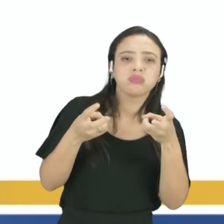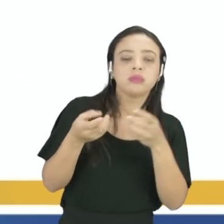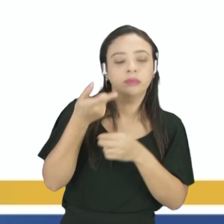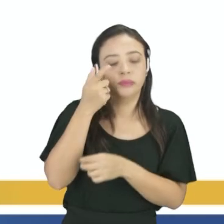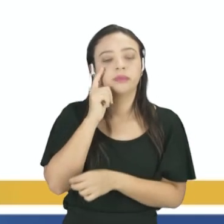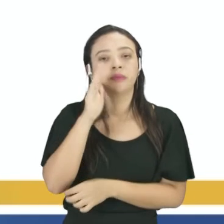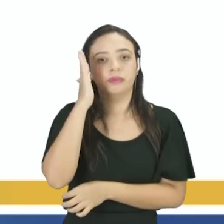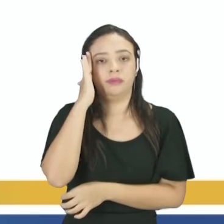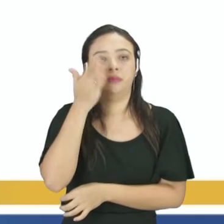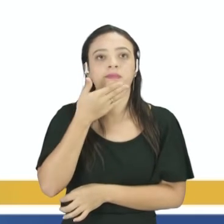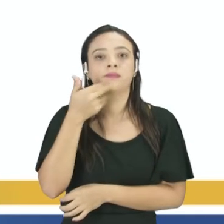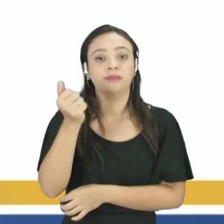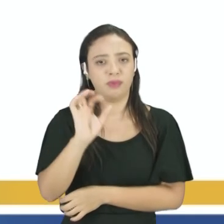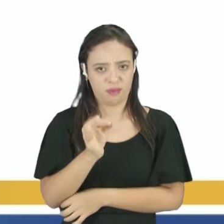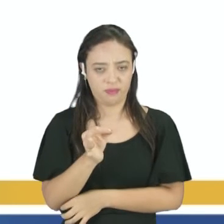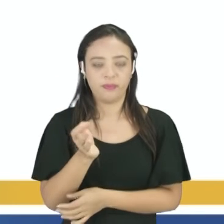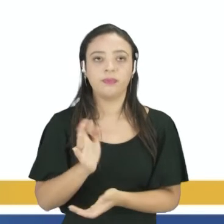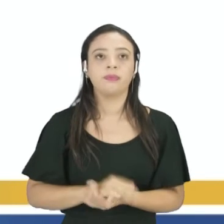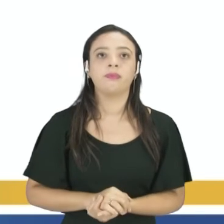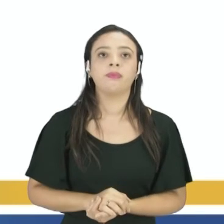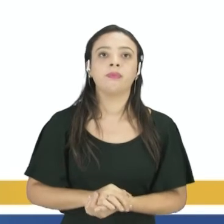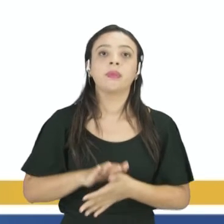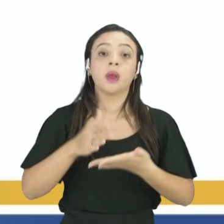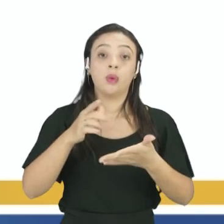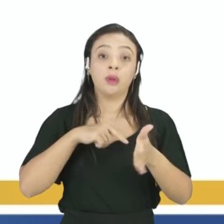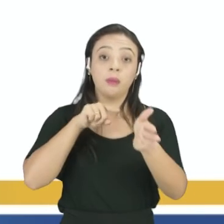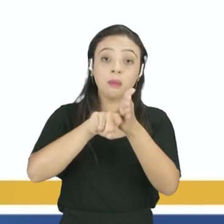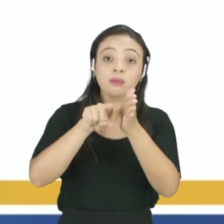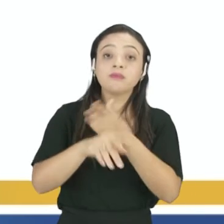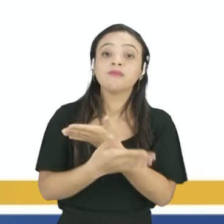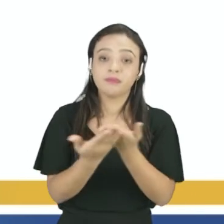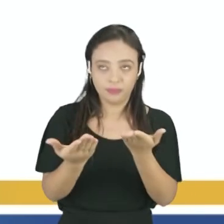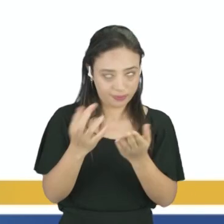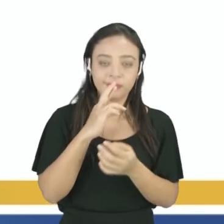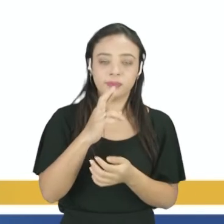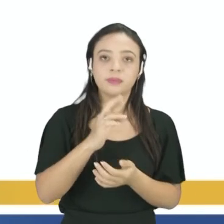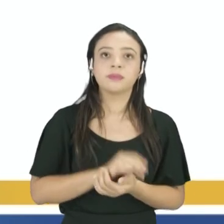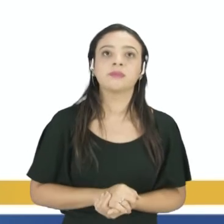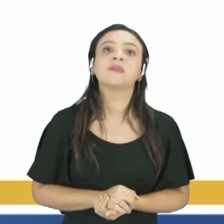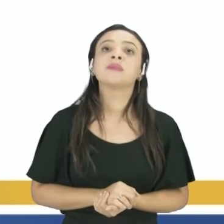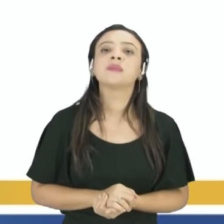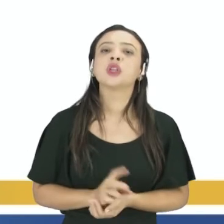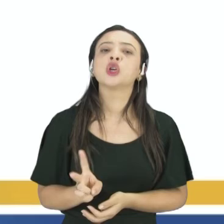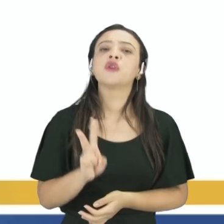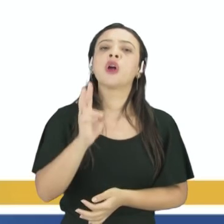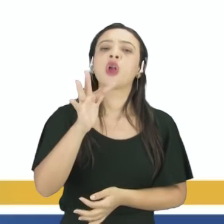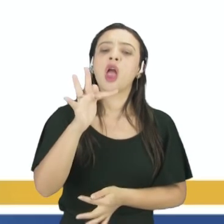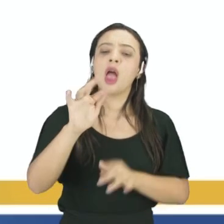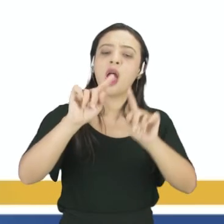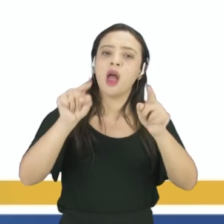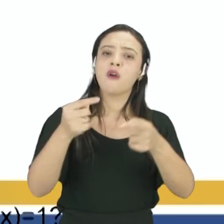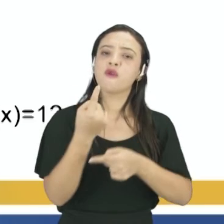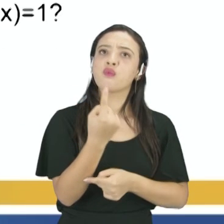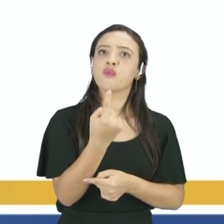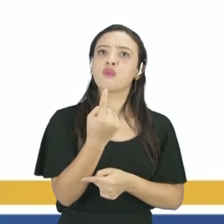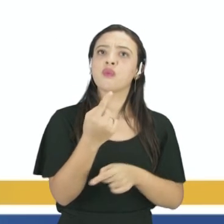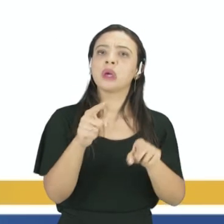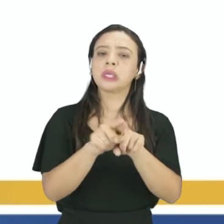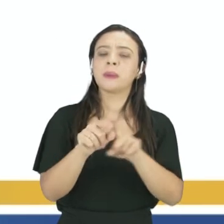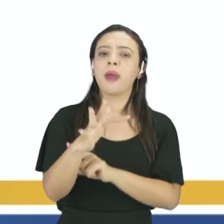ideia, certo? E aqui eu tenho umas perguntinhas para você. Qual o valor de f de 1 e f de